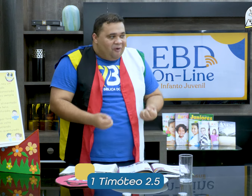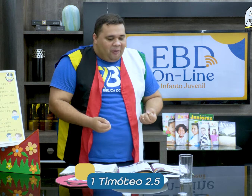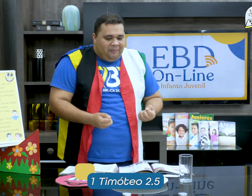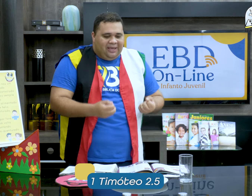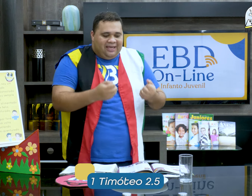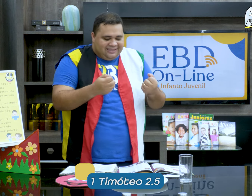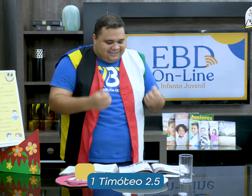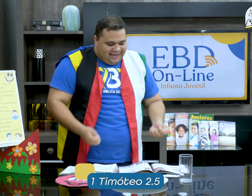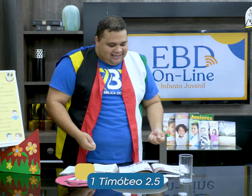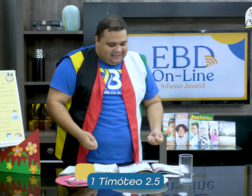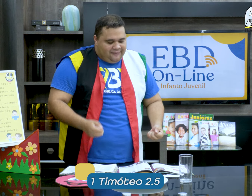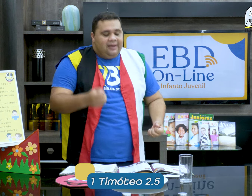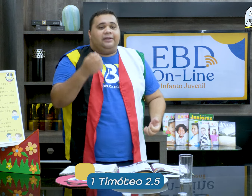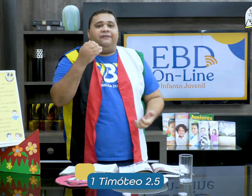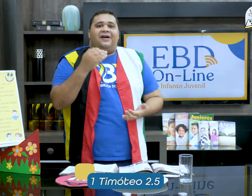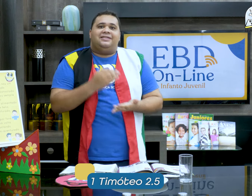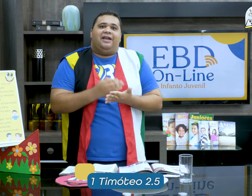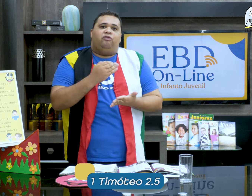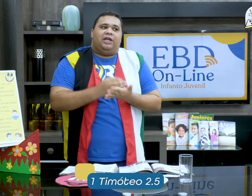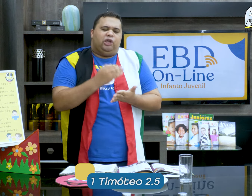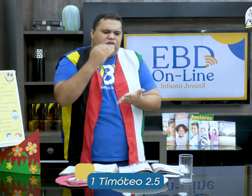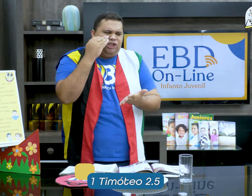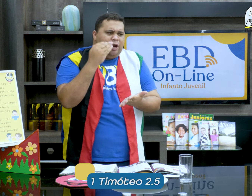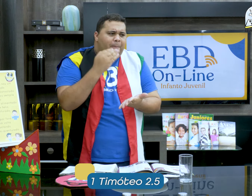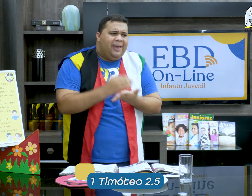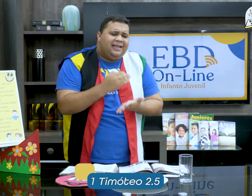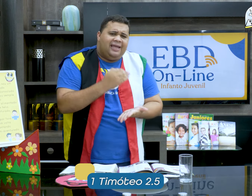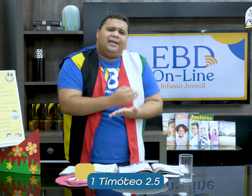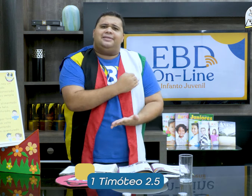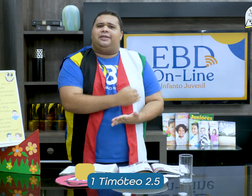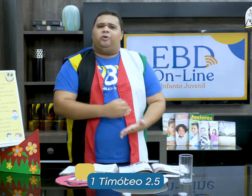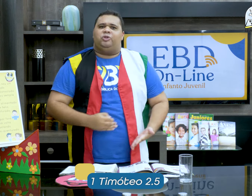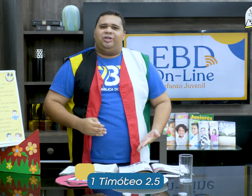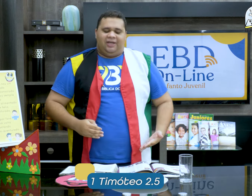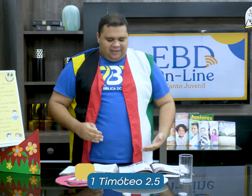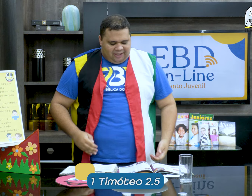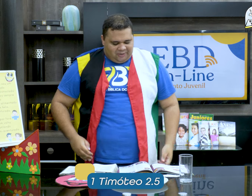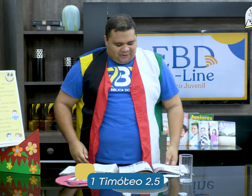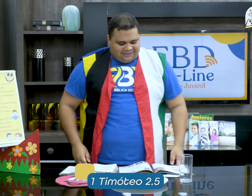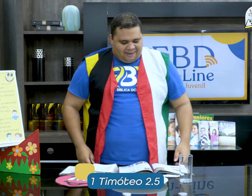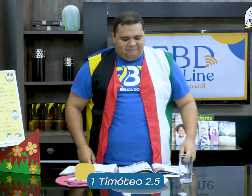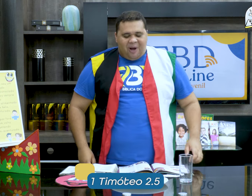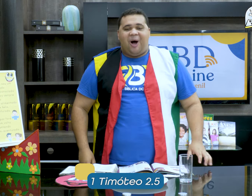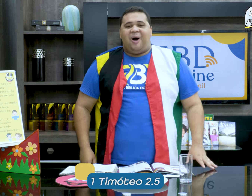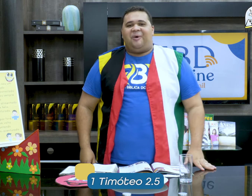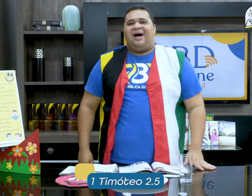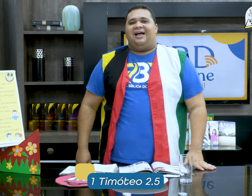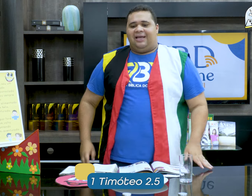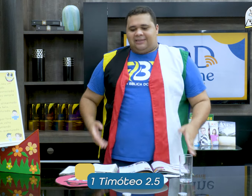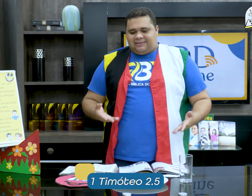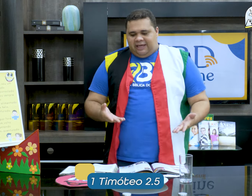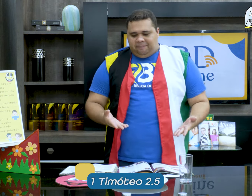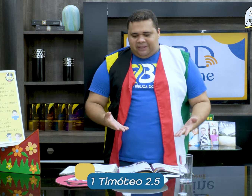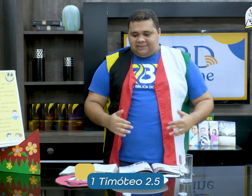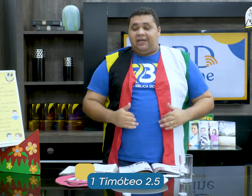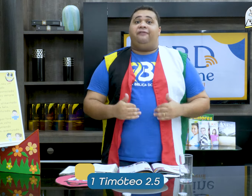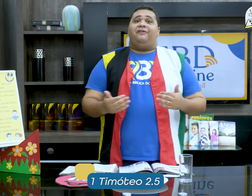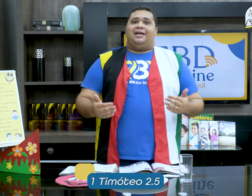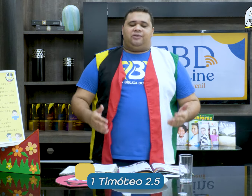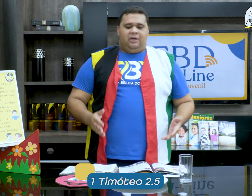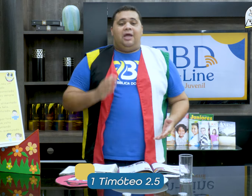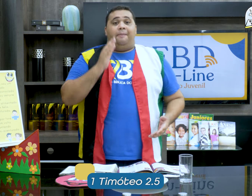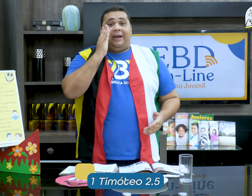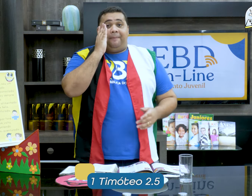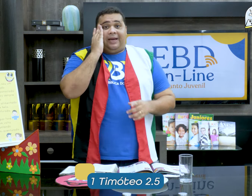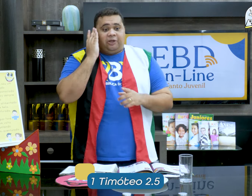ter fome e sede de fazer a vontade de Deus de ser obedientes a Deus que coisa boa simples e